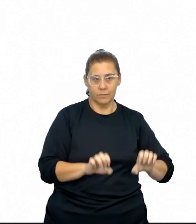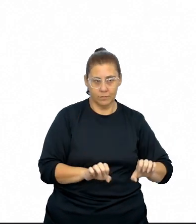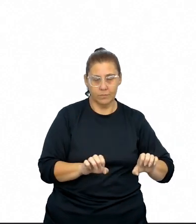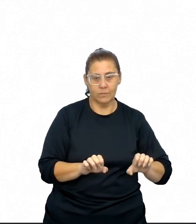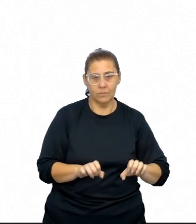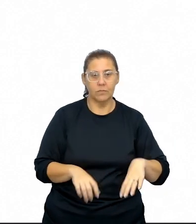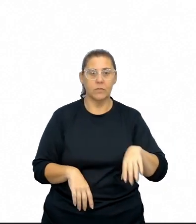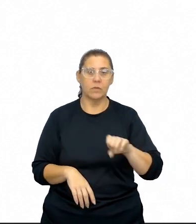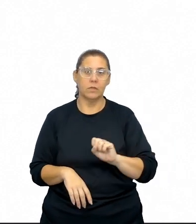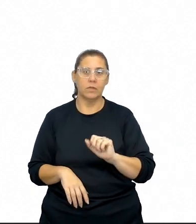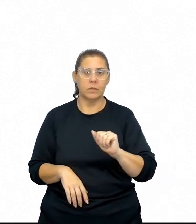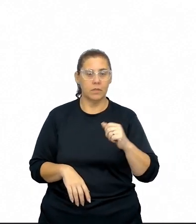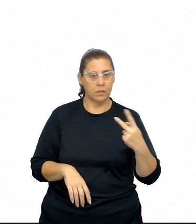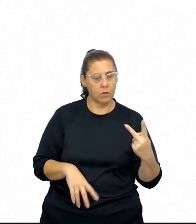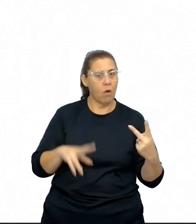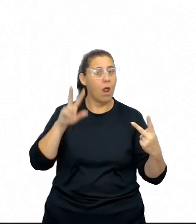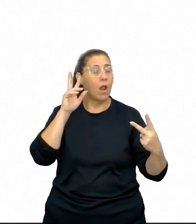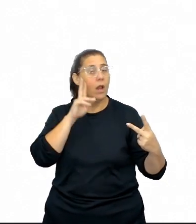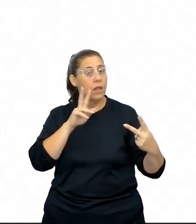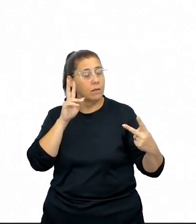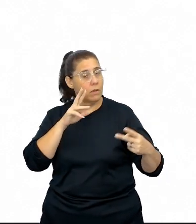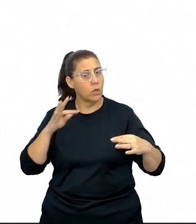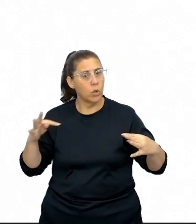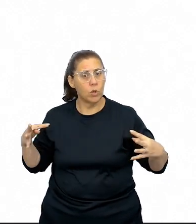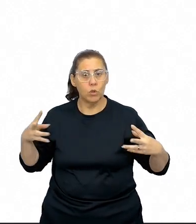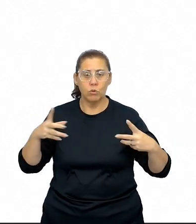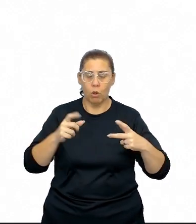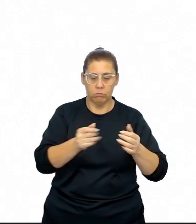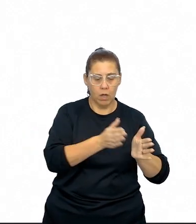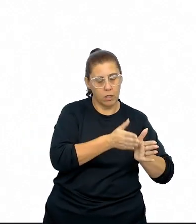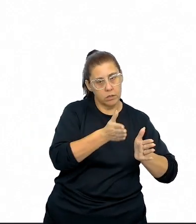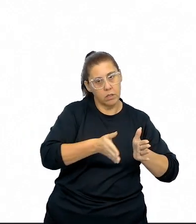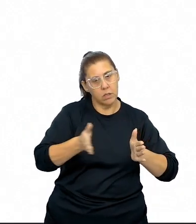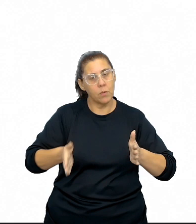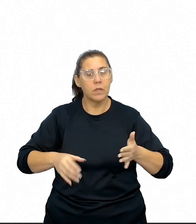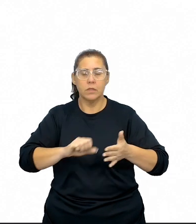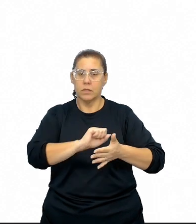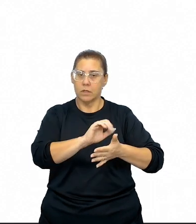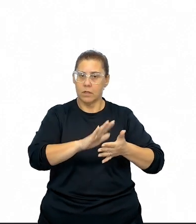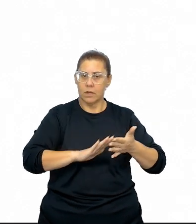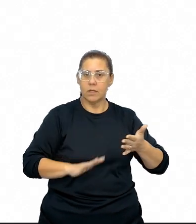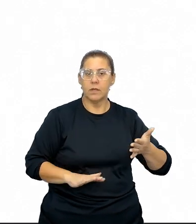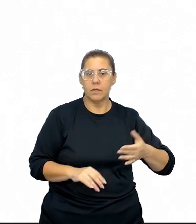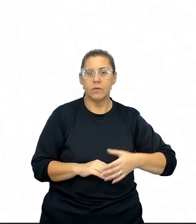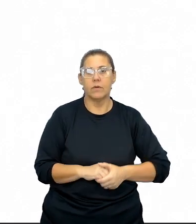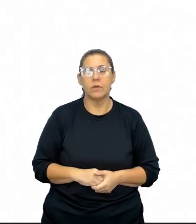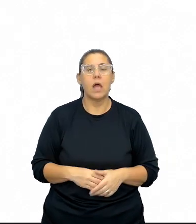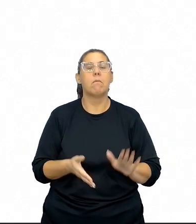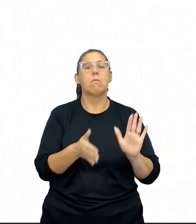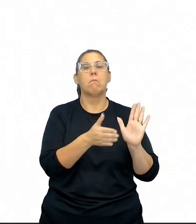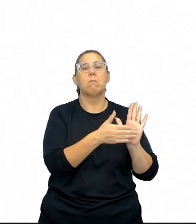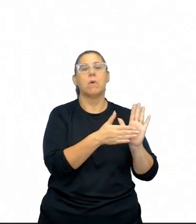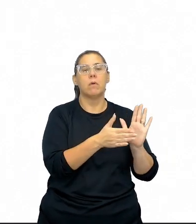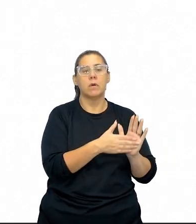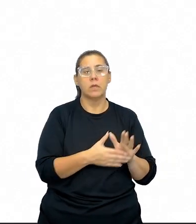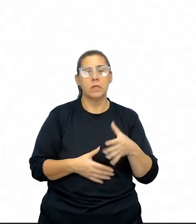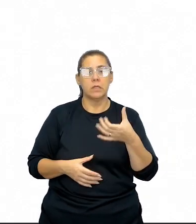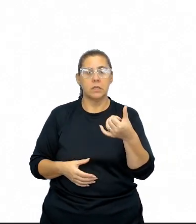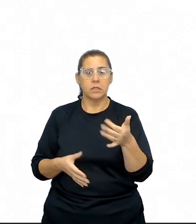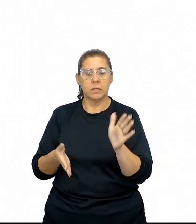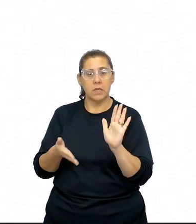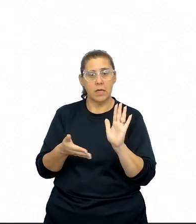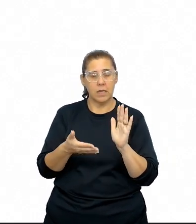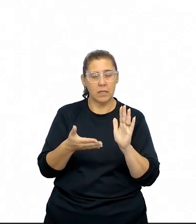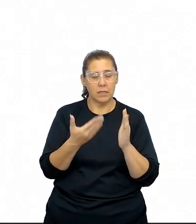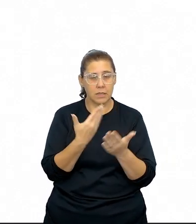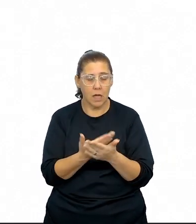nossa SA2, lembrando que toda a sequência de atividades, ela é proposta em 6 aulas de